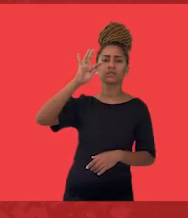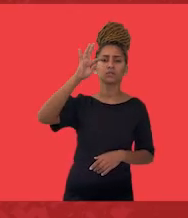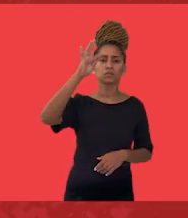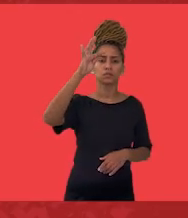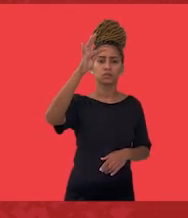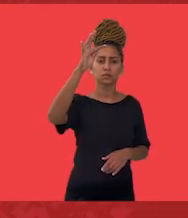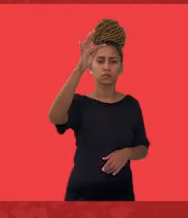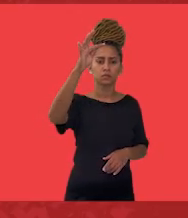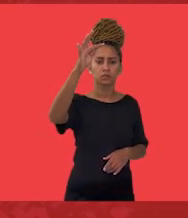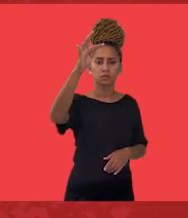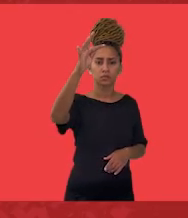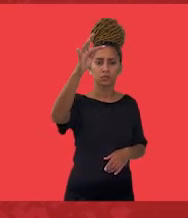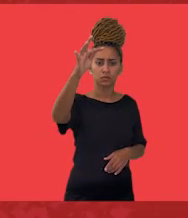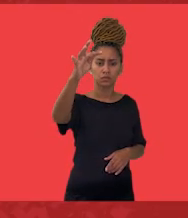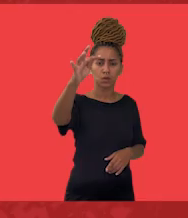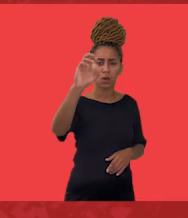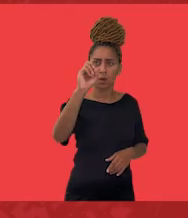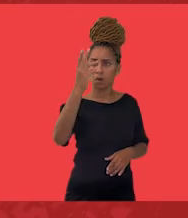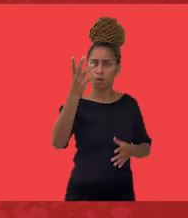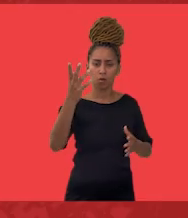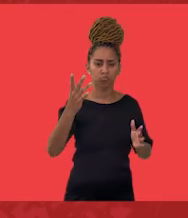sangra antevendo o caminho da bala.